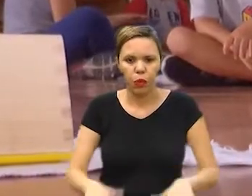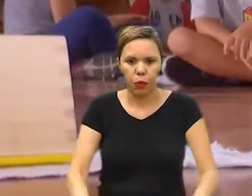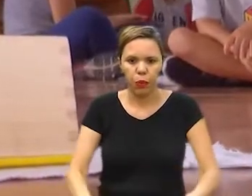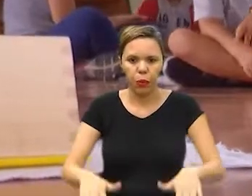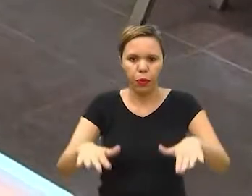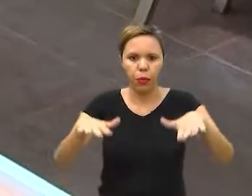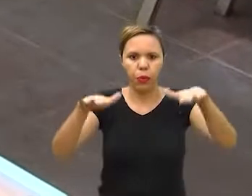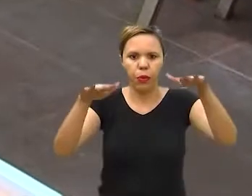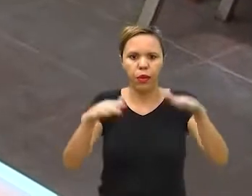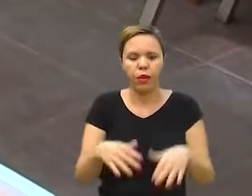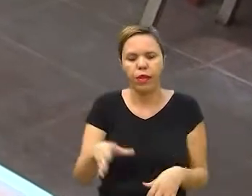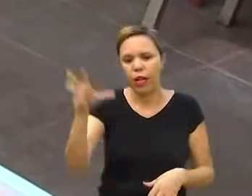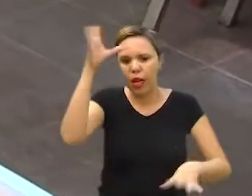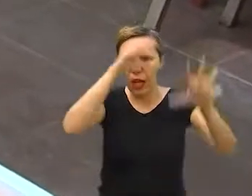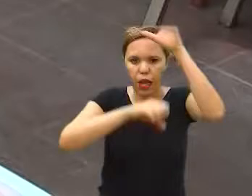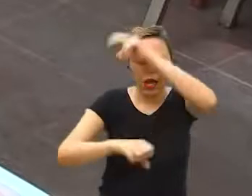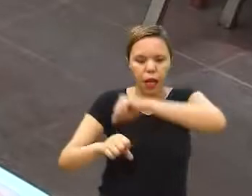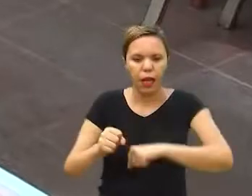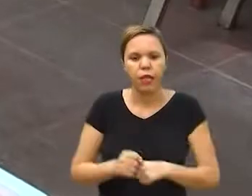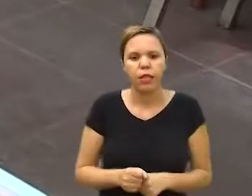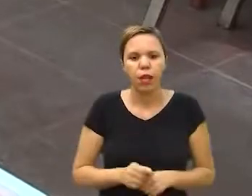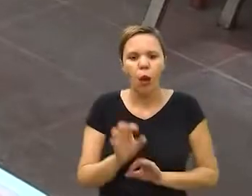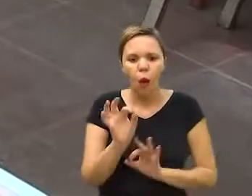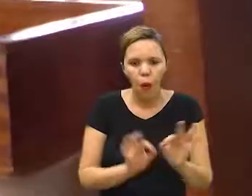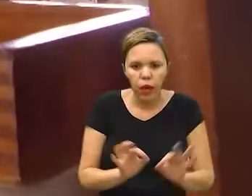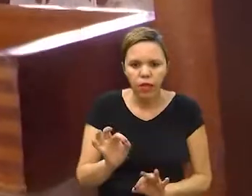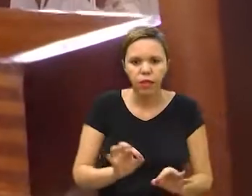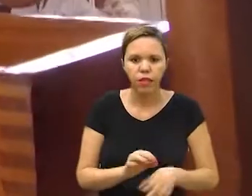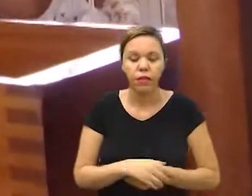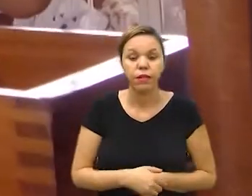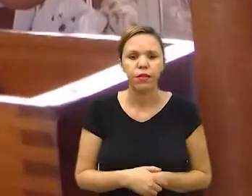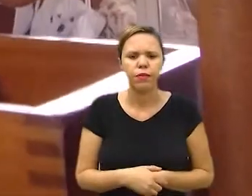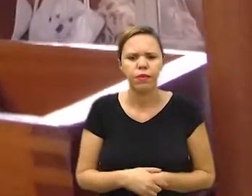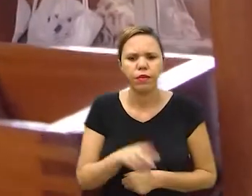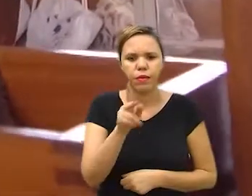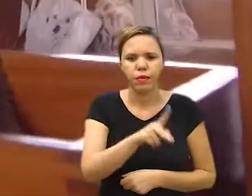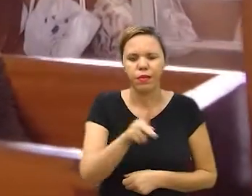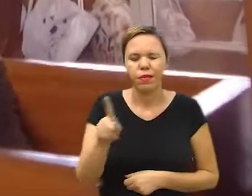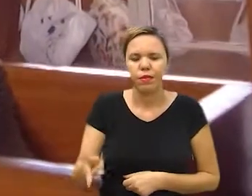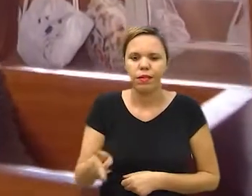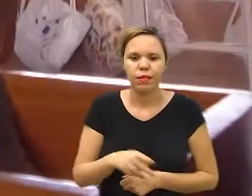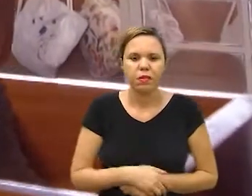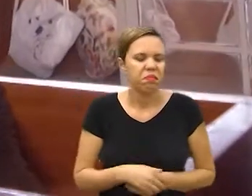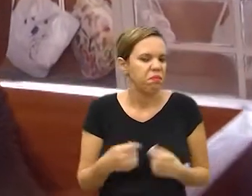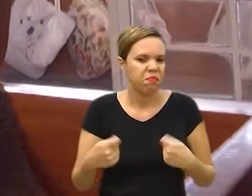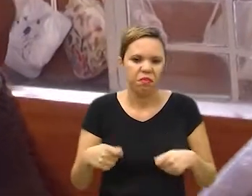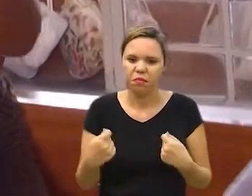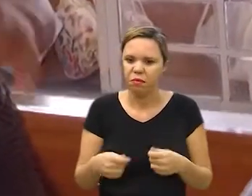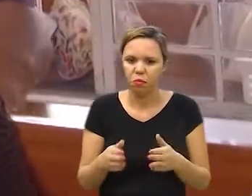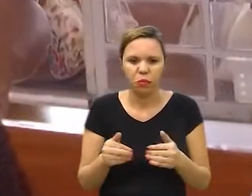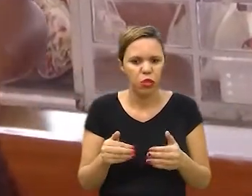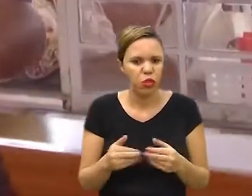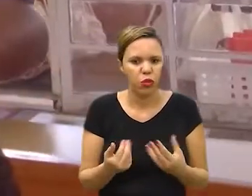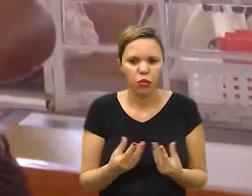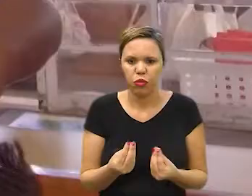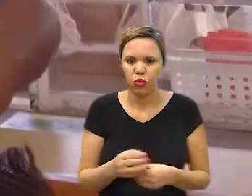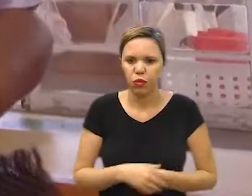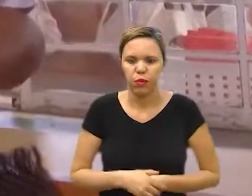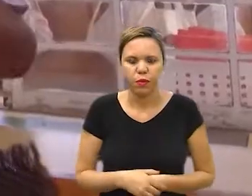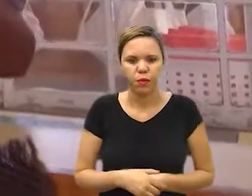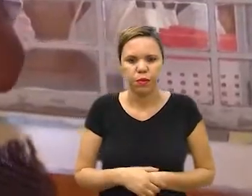muito cedo, eles aprendem a ser organizados. O professor nem precisa pedir muito para